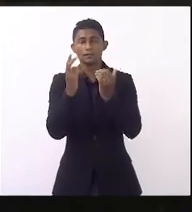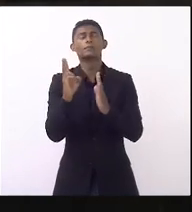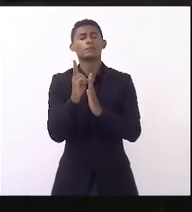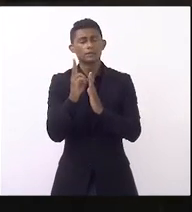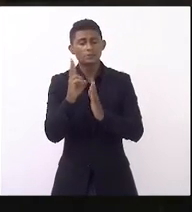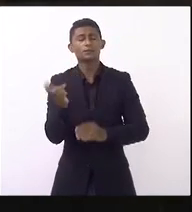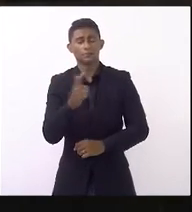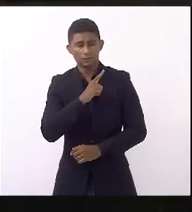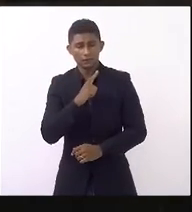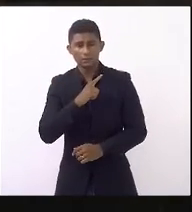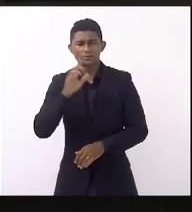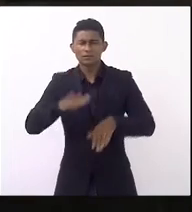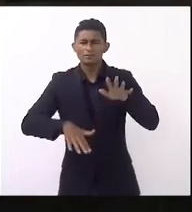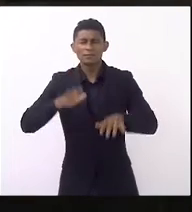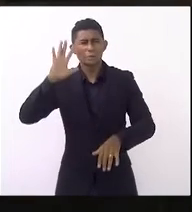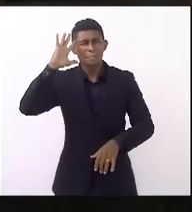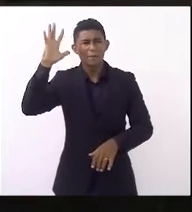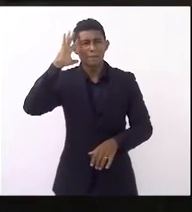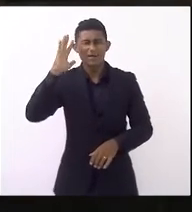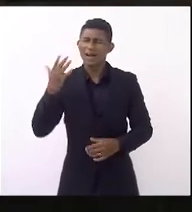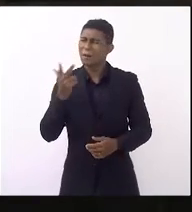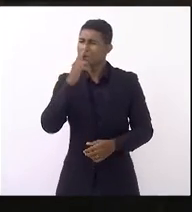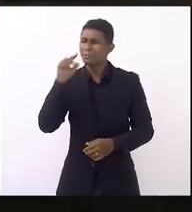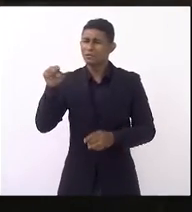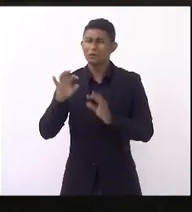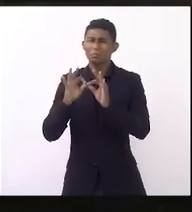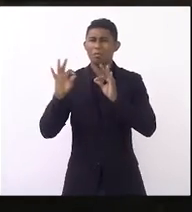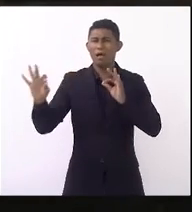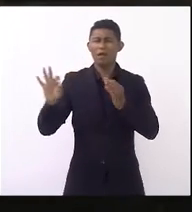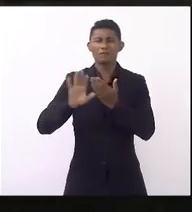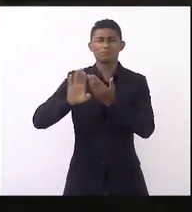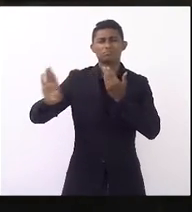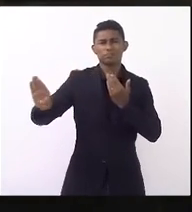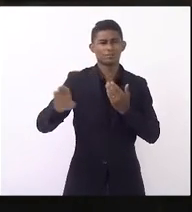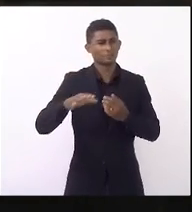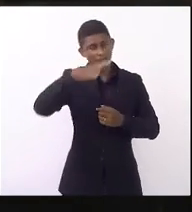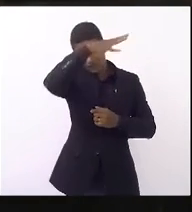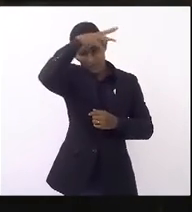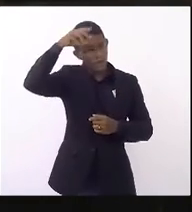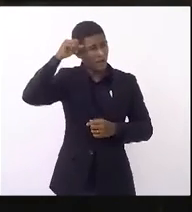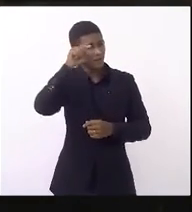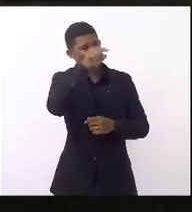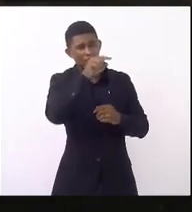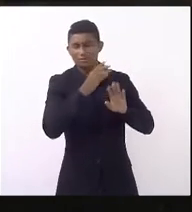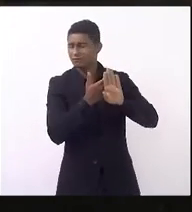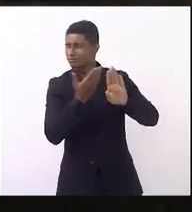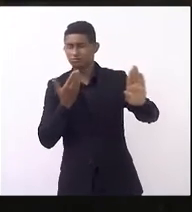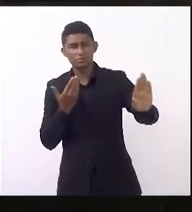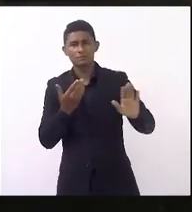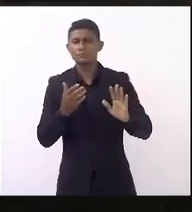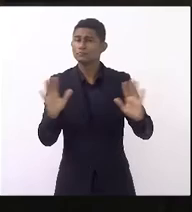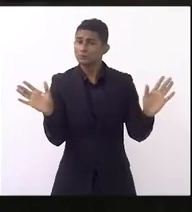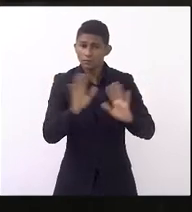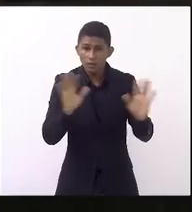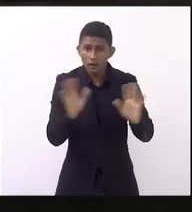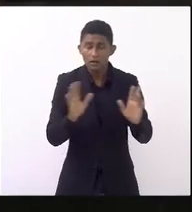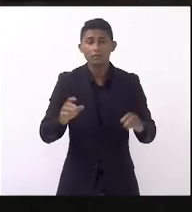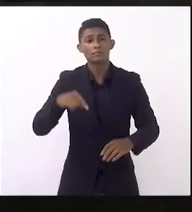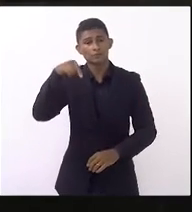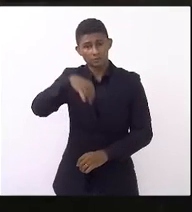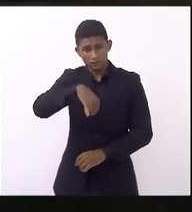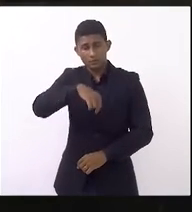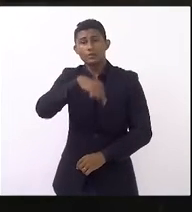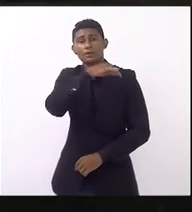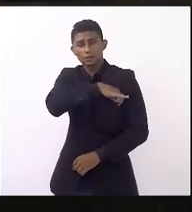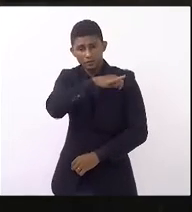e a gente acha que está muito distante de nós, na Amazônia, enfim, no Pantanal, e não reconhecemos a biodiversidade